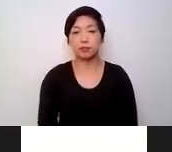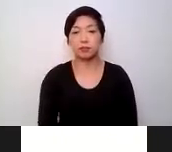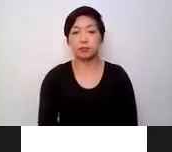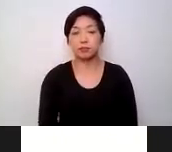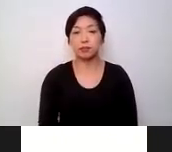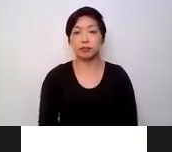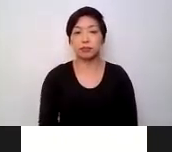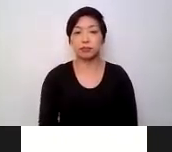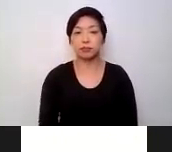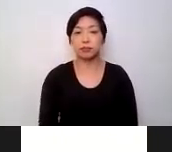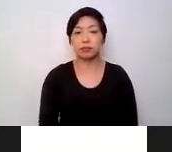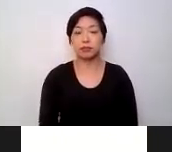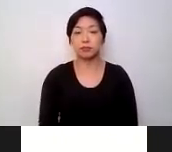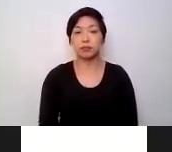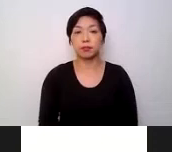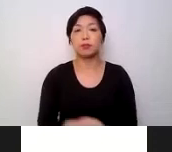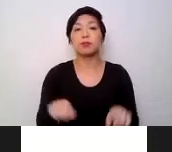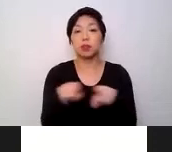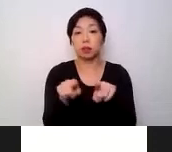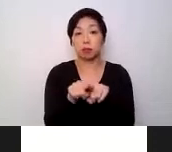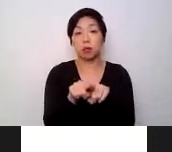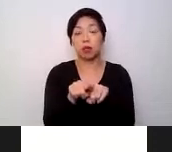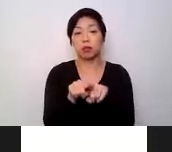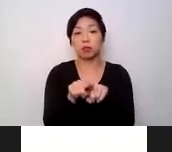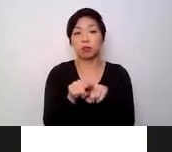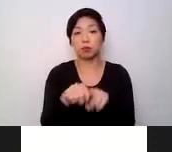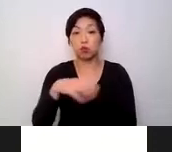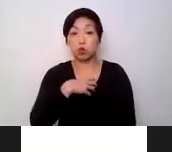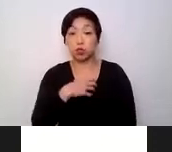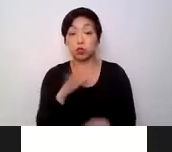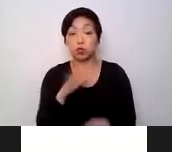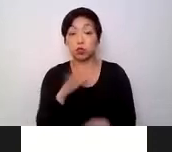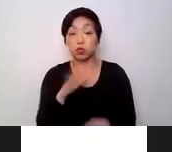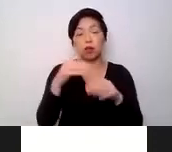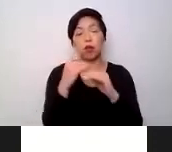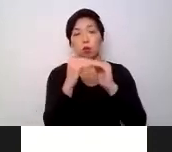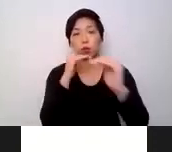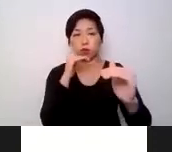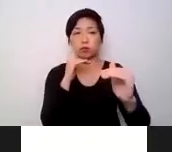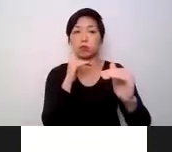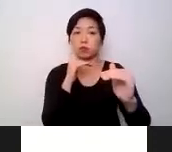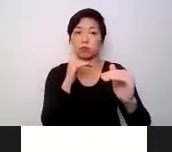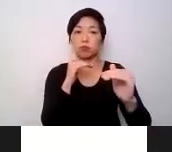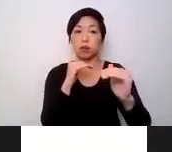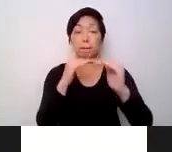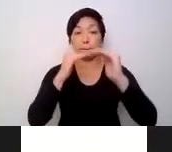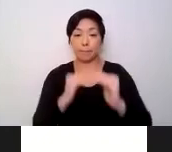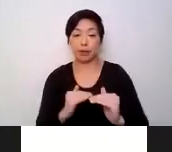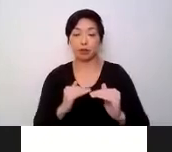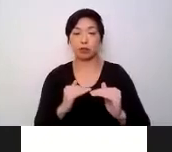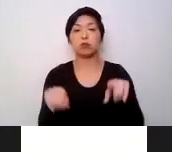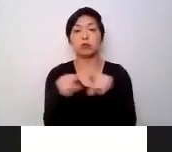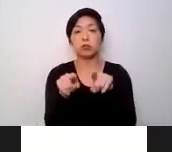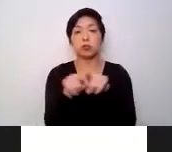a posição final é a horizontal mesmo bem baixa e disso ele parte